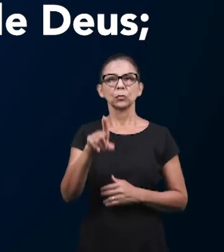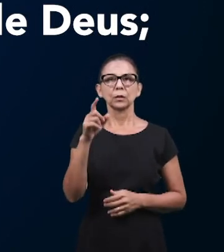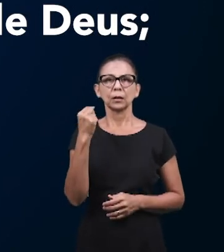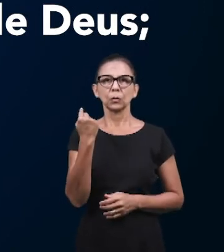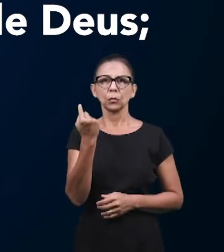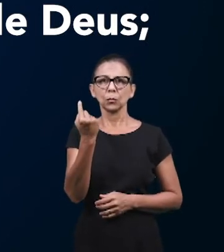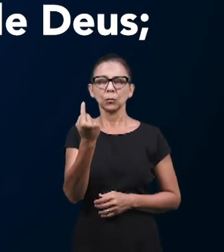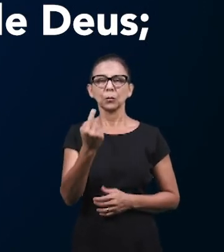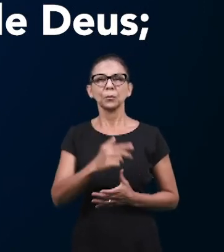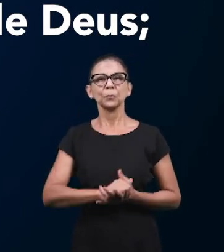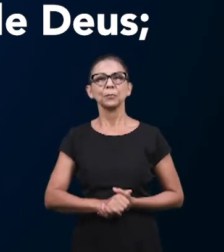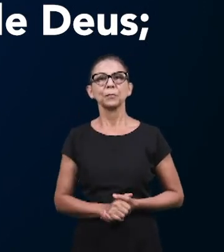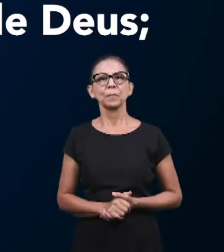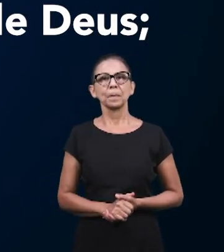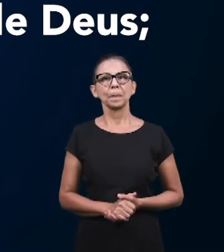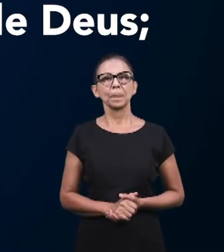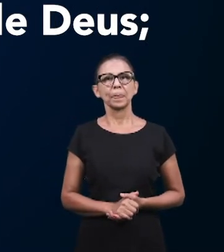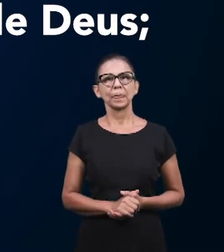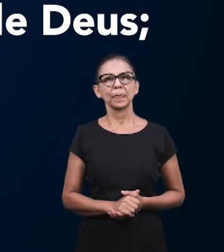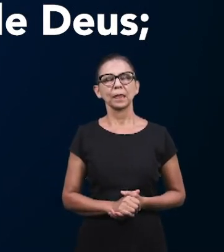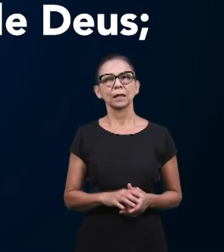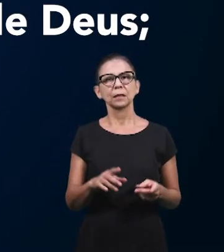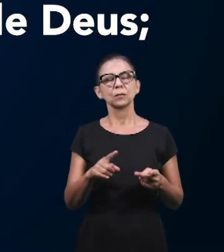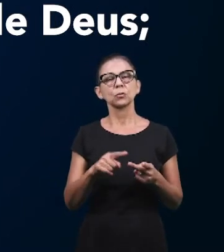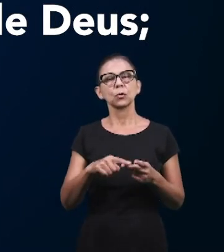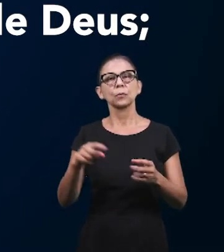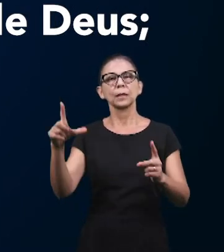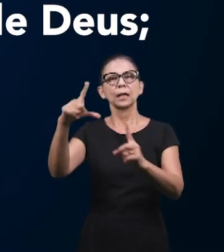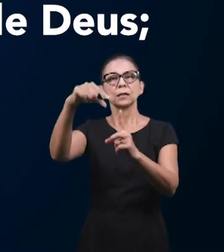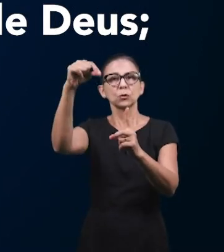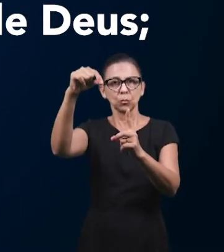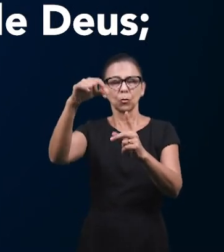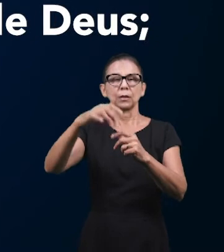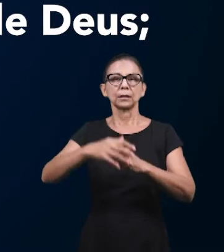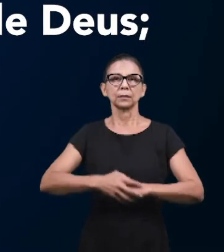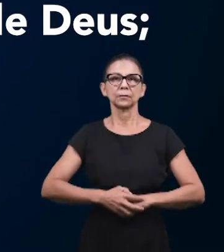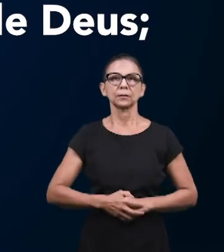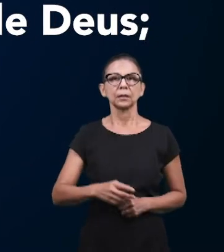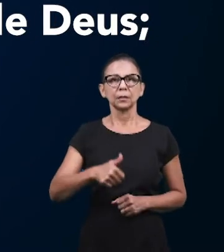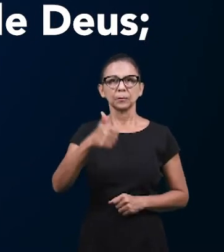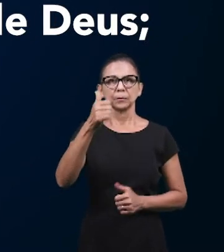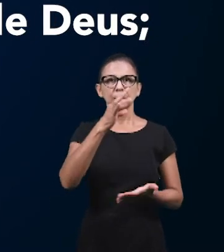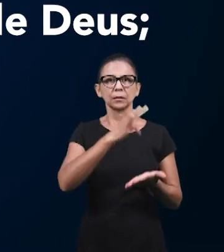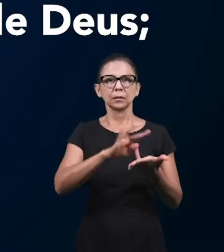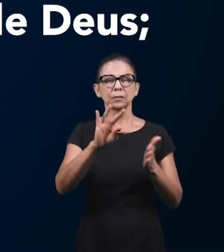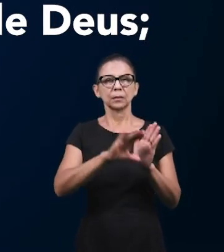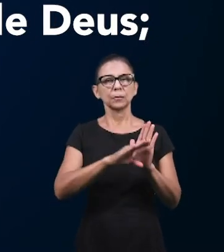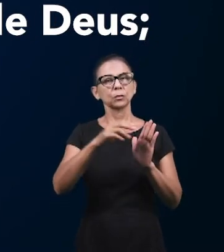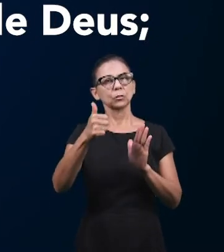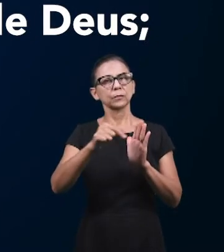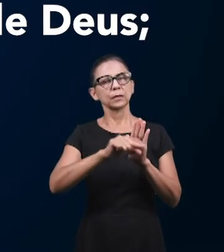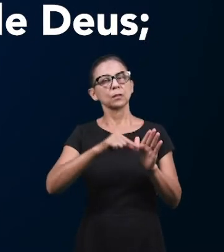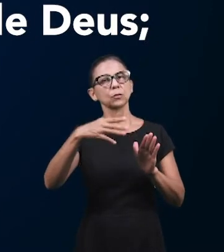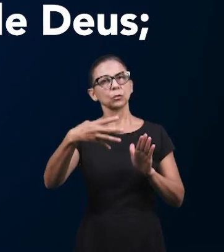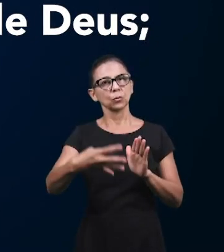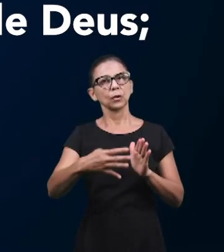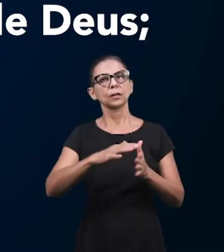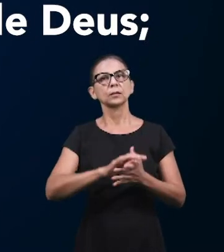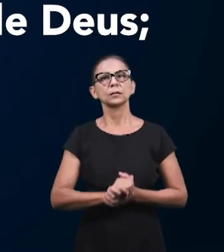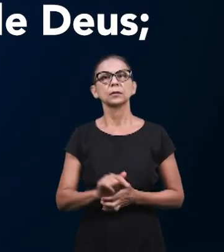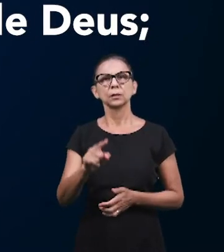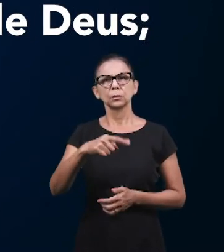que habla de la elección, en 1 Tesalonicenses dice: porque conocemos, hermanos amados,